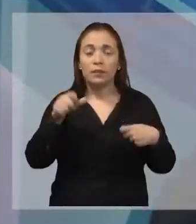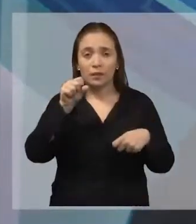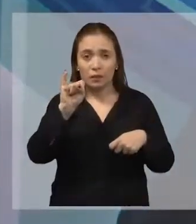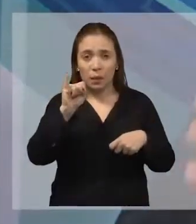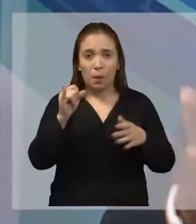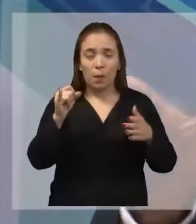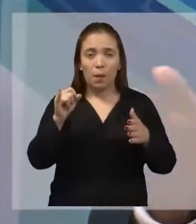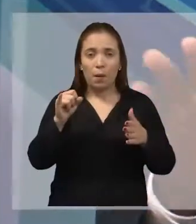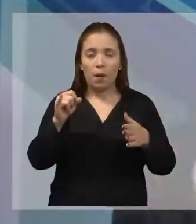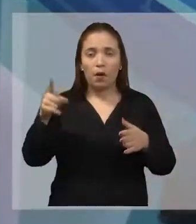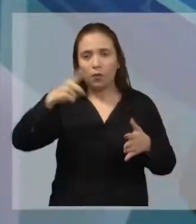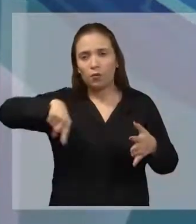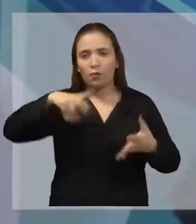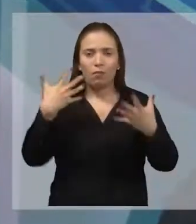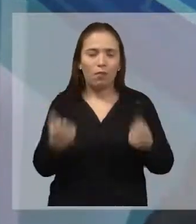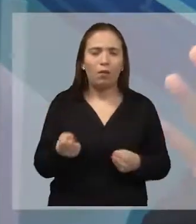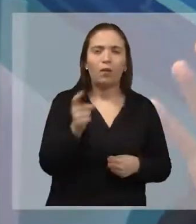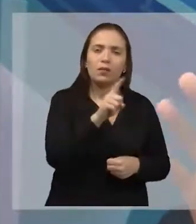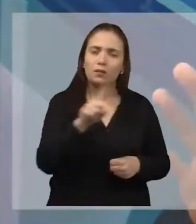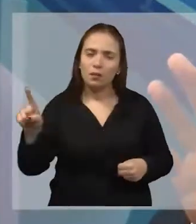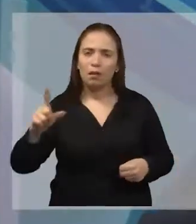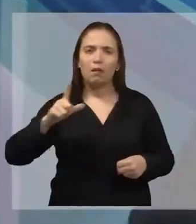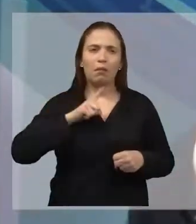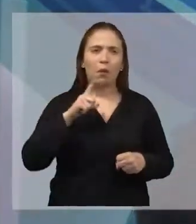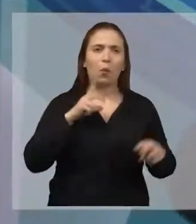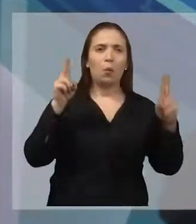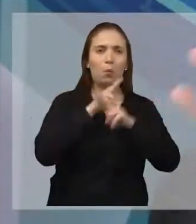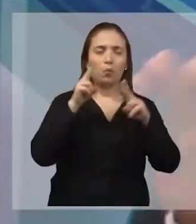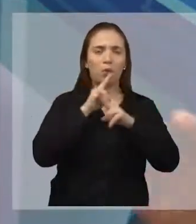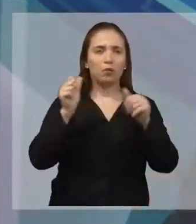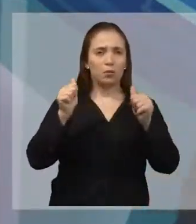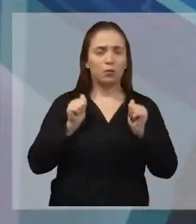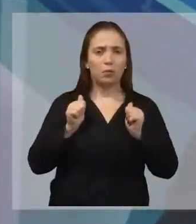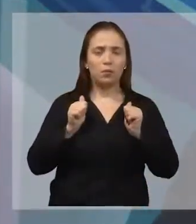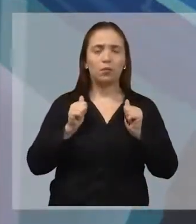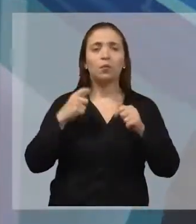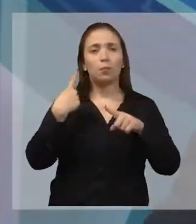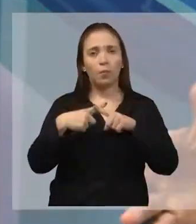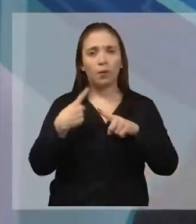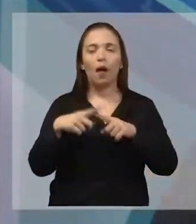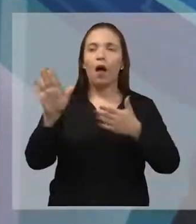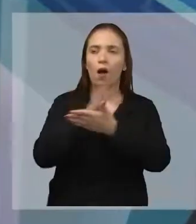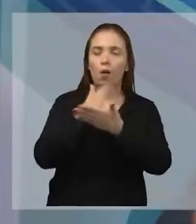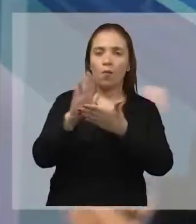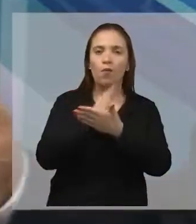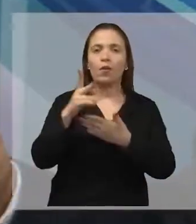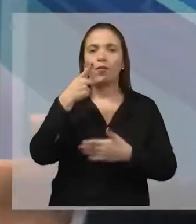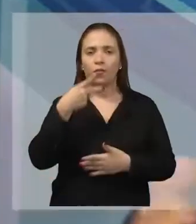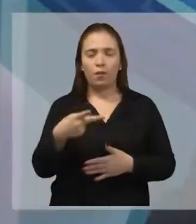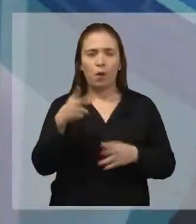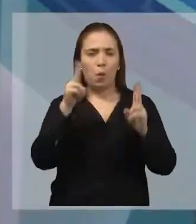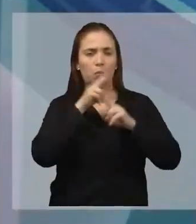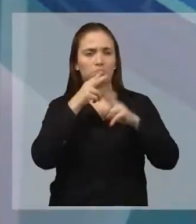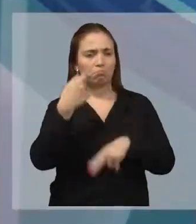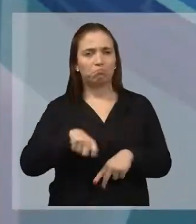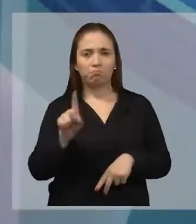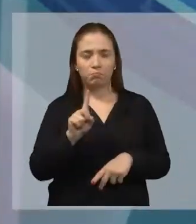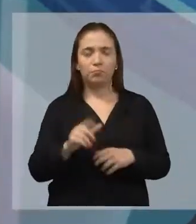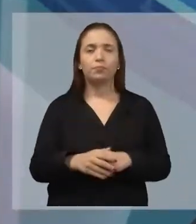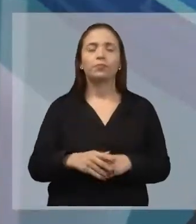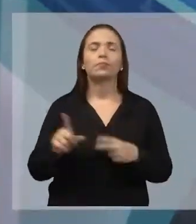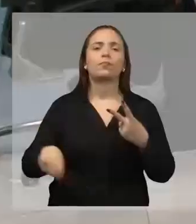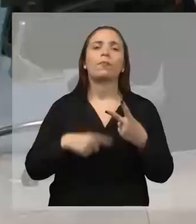política. Se bem que é bom também que se diga, eu tenho muito medo quando se fala dessas coisas, e vindo do presidente da República, mais ainda, pelo peso, pela força